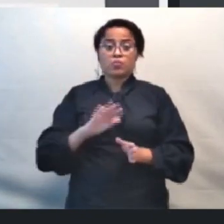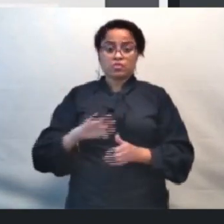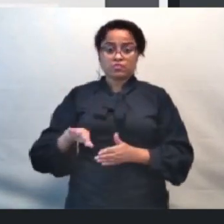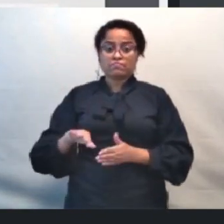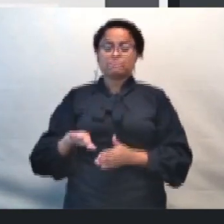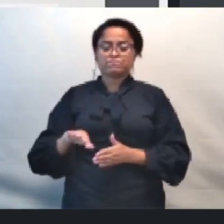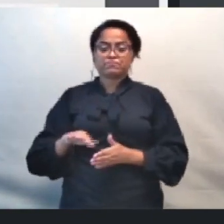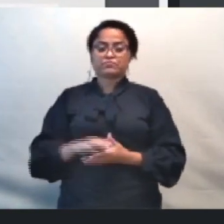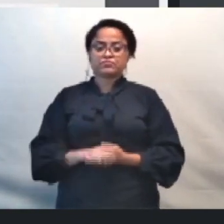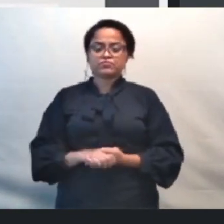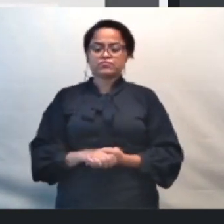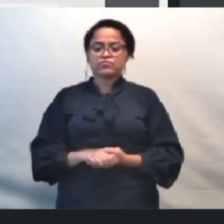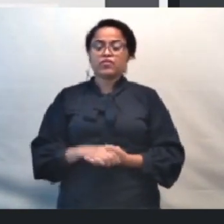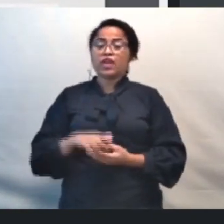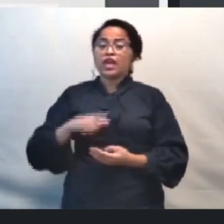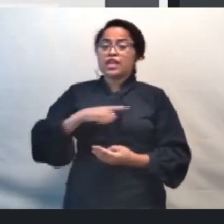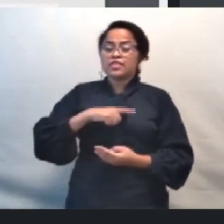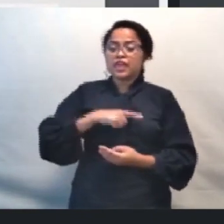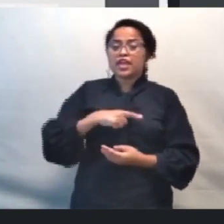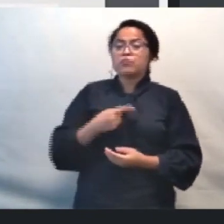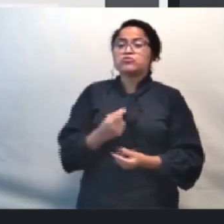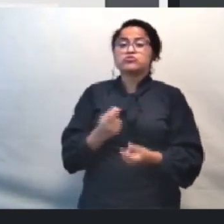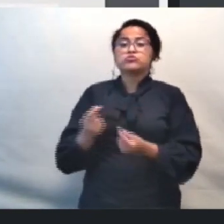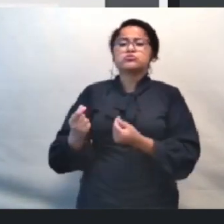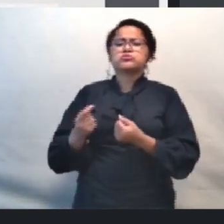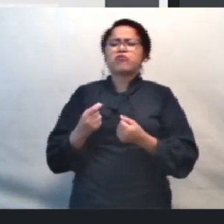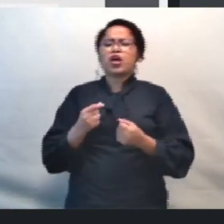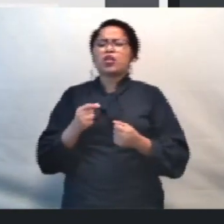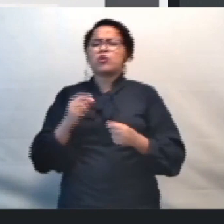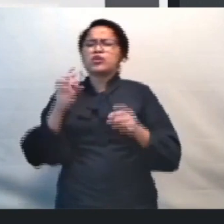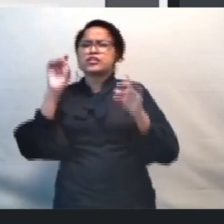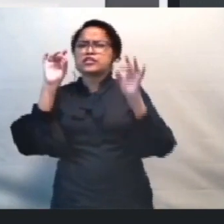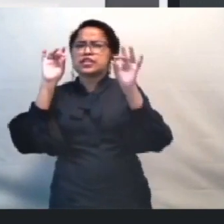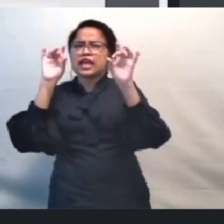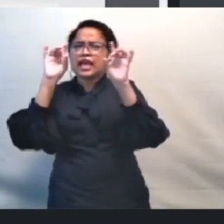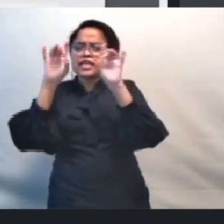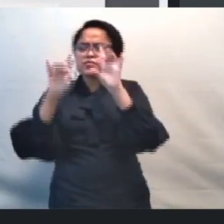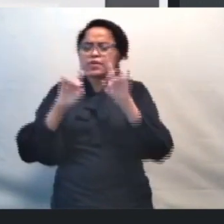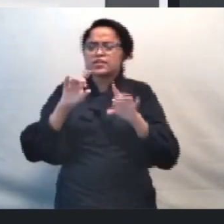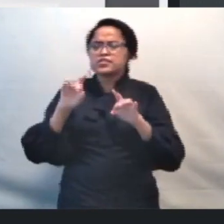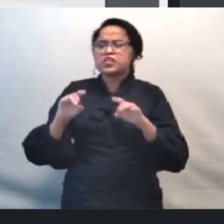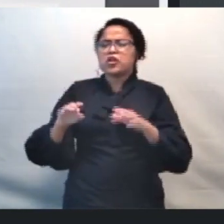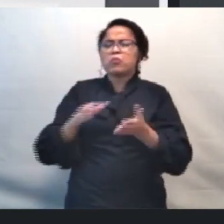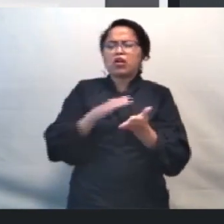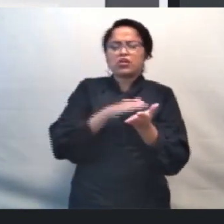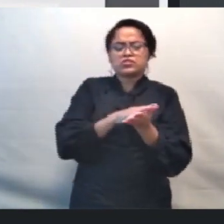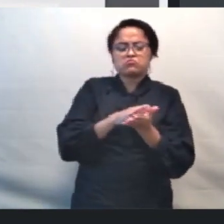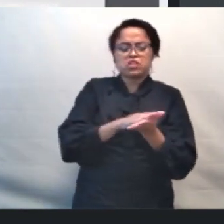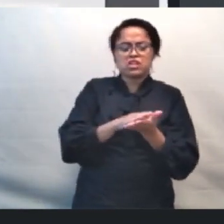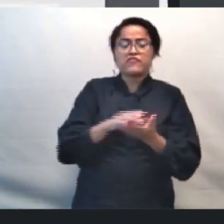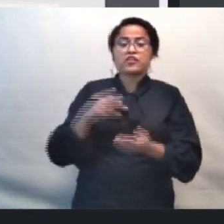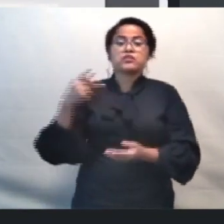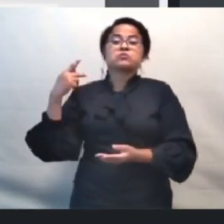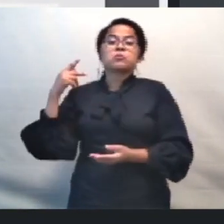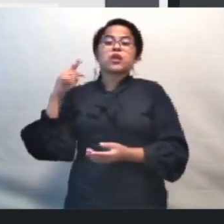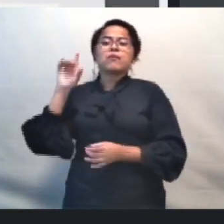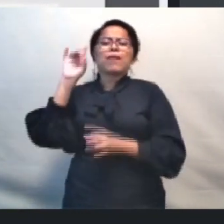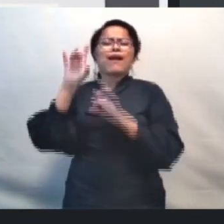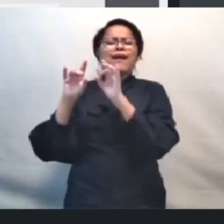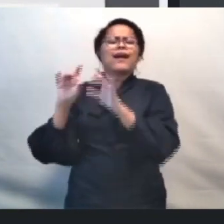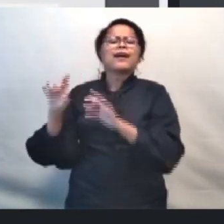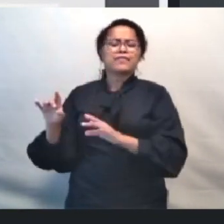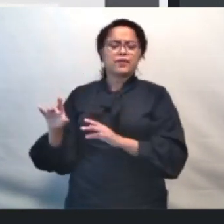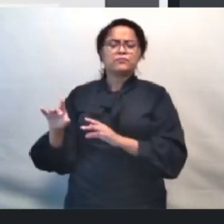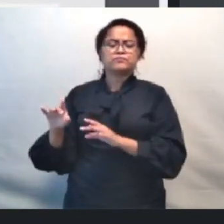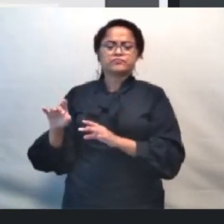Temos aí os valores específicos para cada despesa de parlamentar. Quero, mais uma vez, parabenizar os